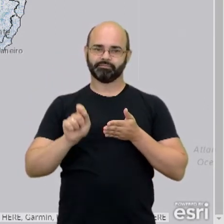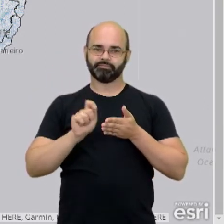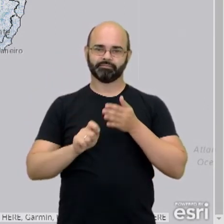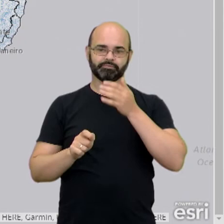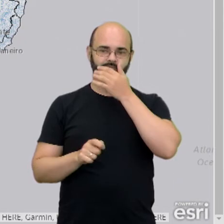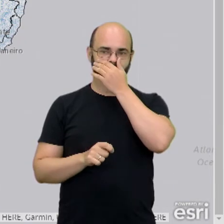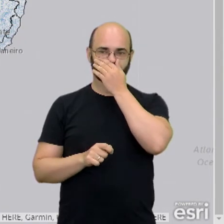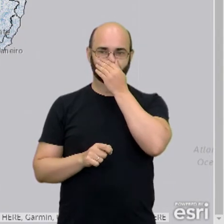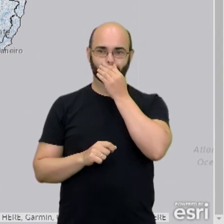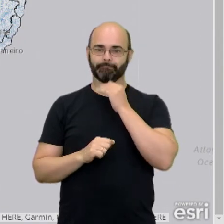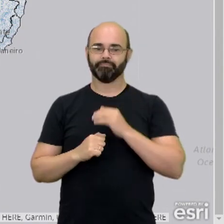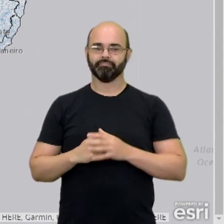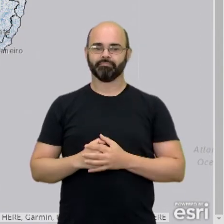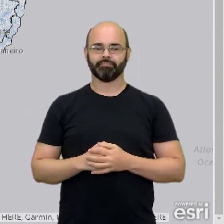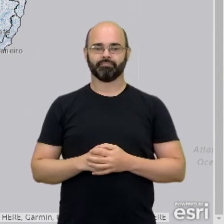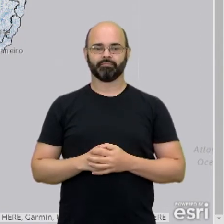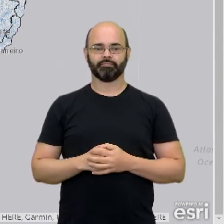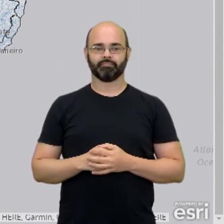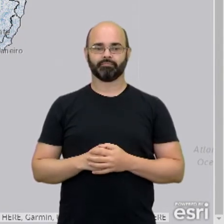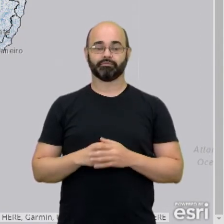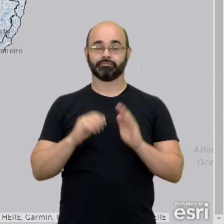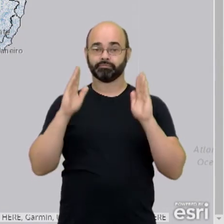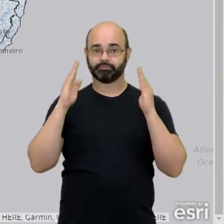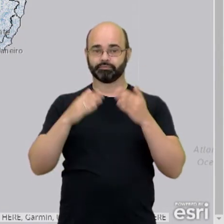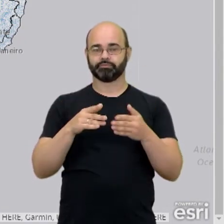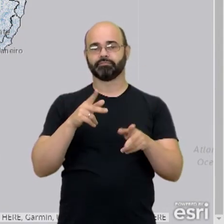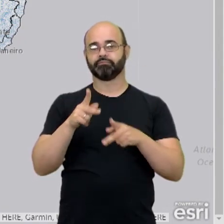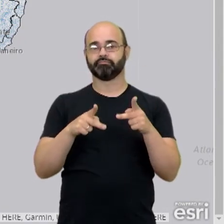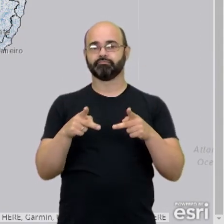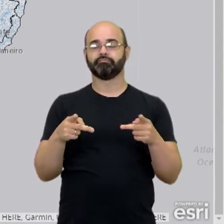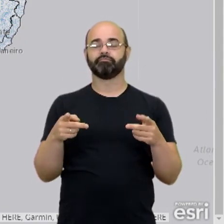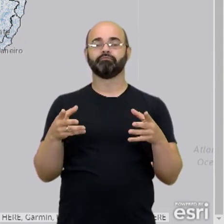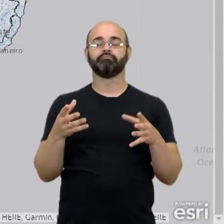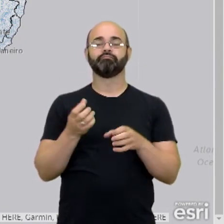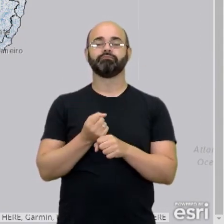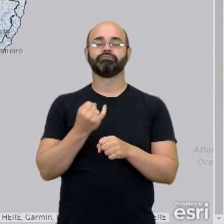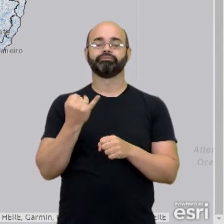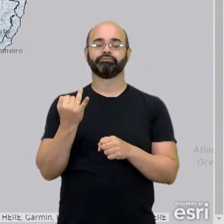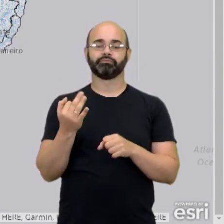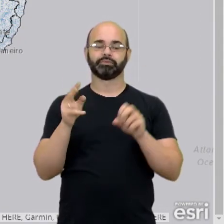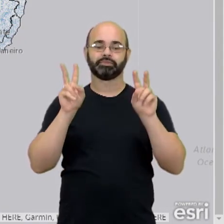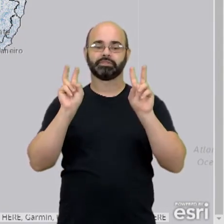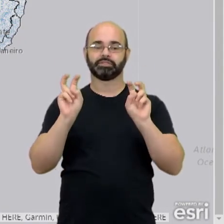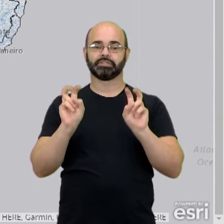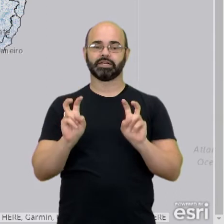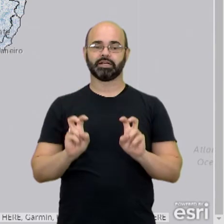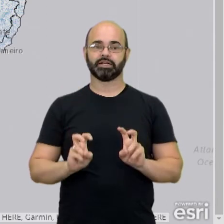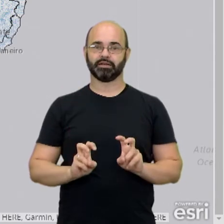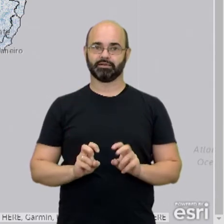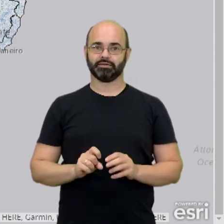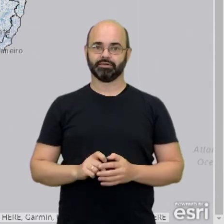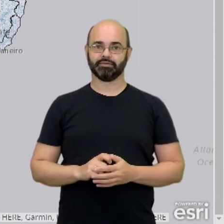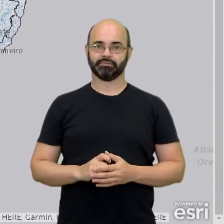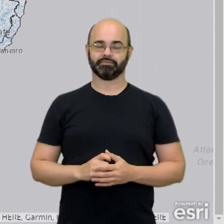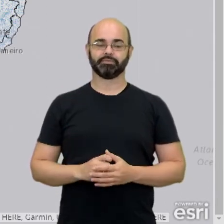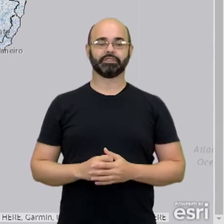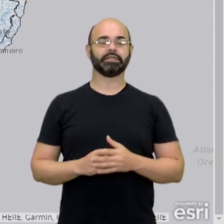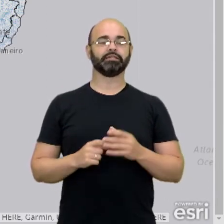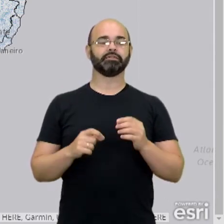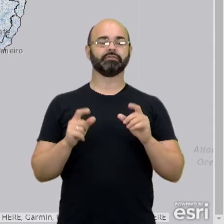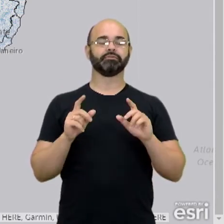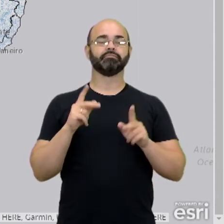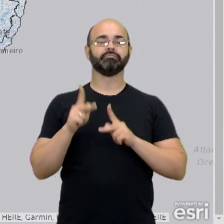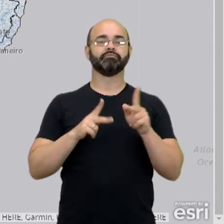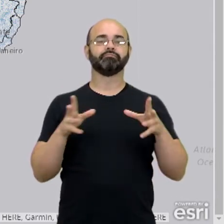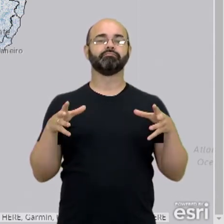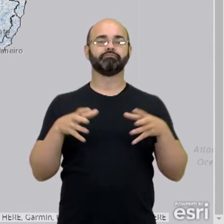que ele trata aí, tudo em cima da densidade demográfica. Então nós temos os temas, né, que abordam por densidade demográfica, ou